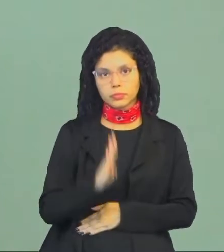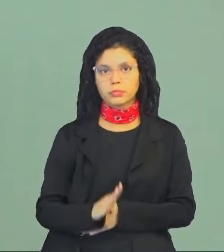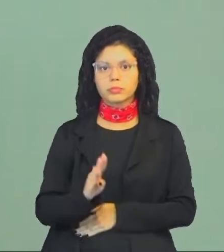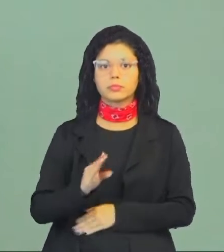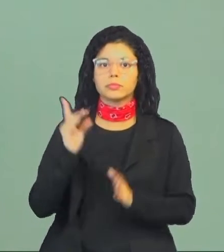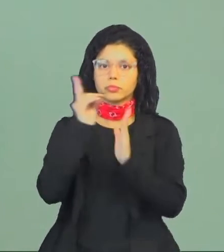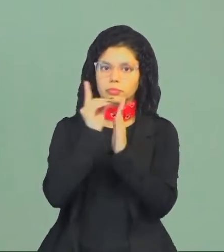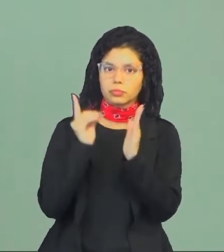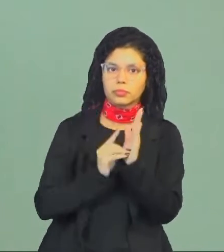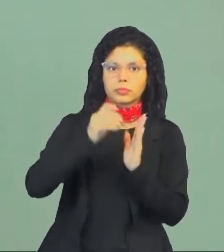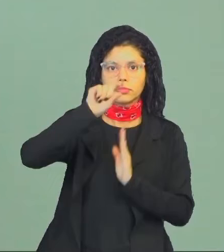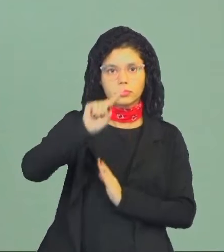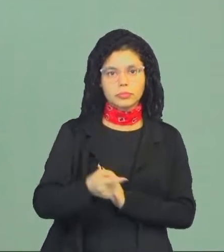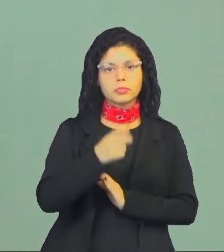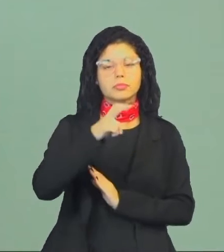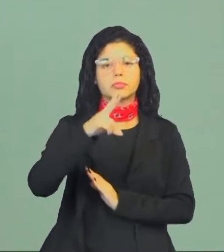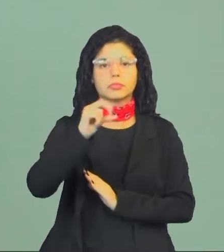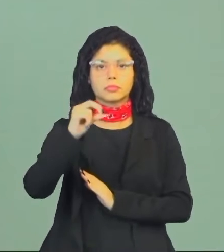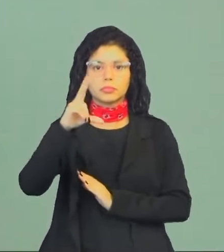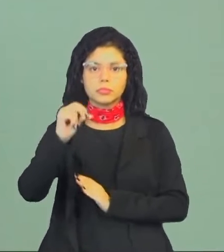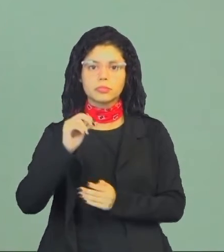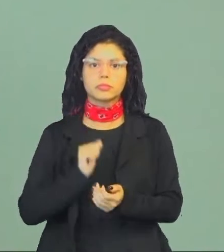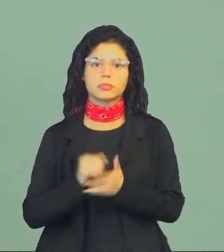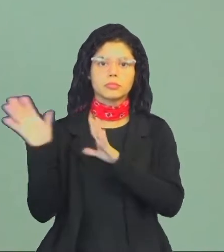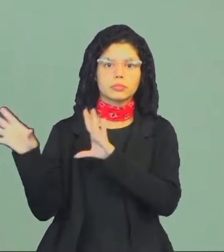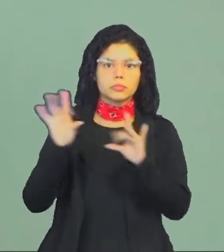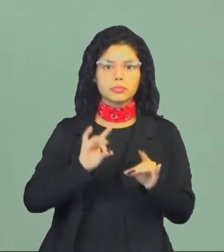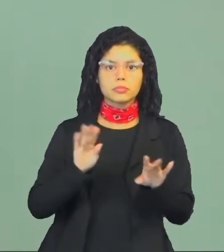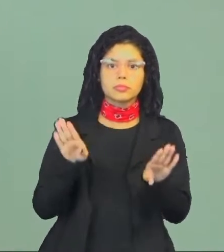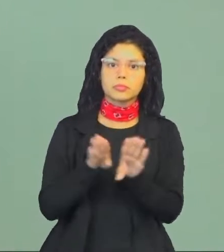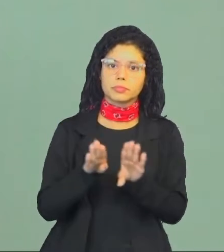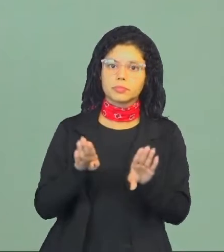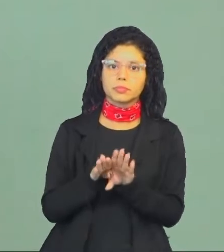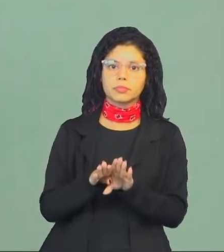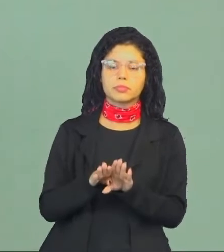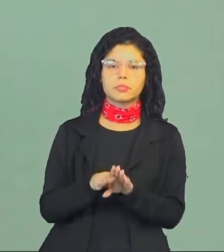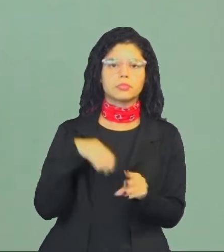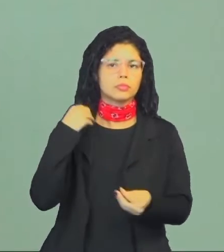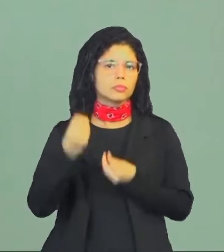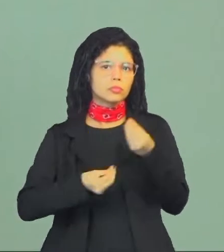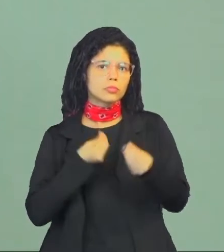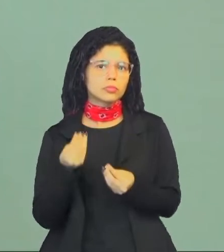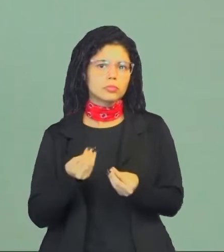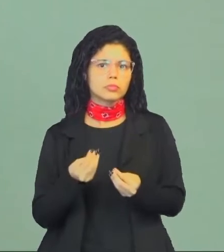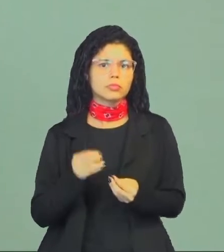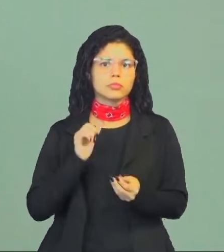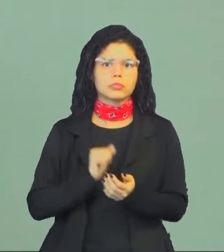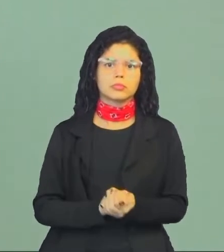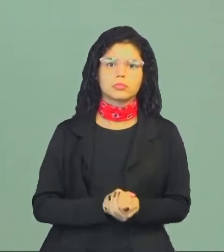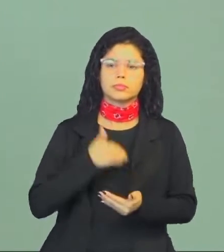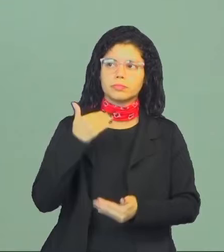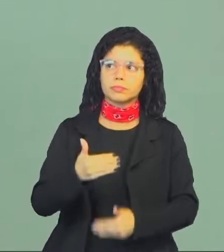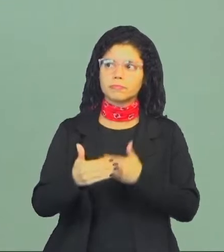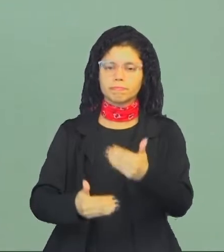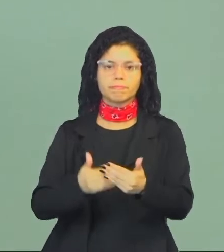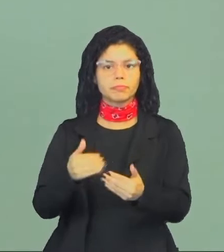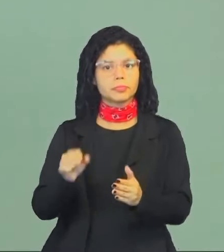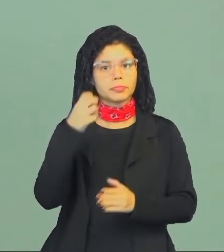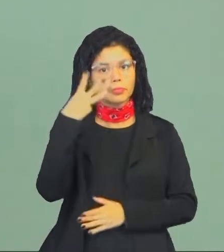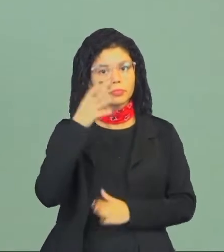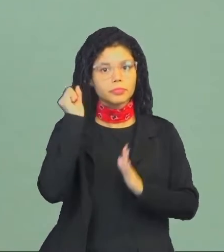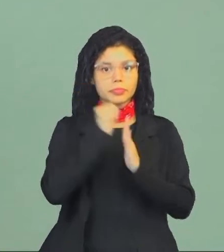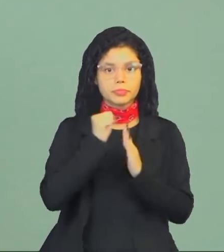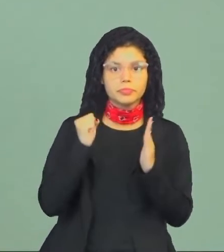de 1550 e foram trazidos por meio do tráfico negreiro, um negócio, que fez fortunas ao longo de 3 séculos.